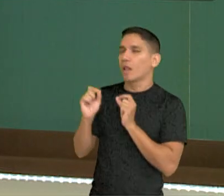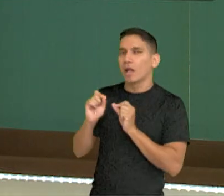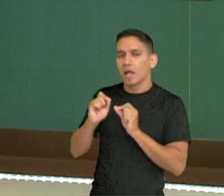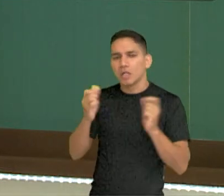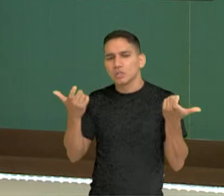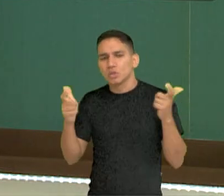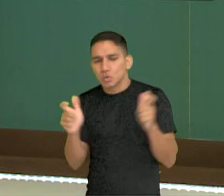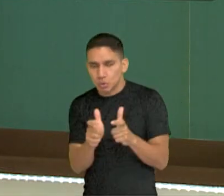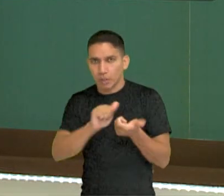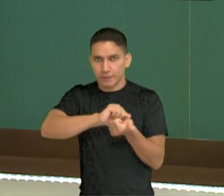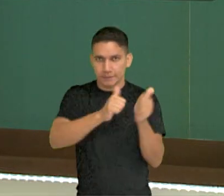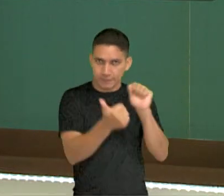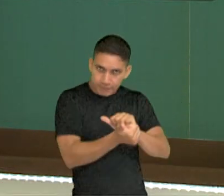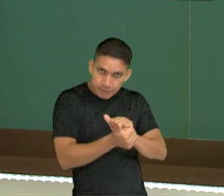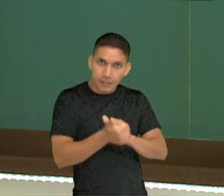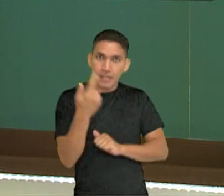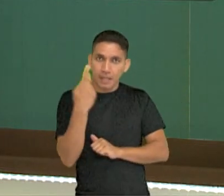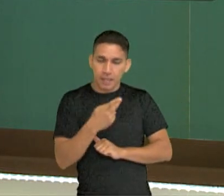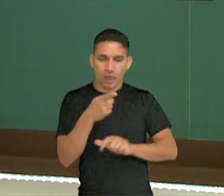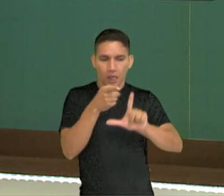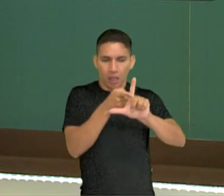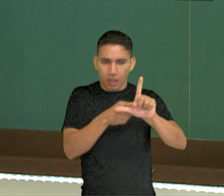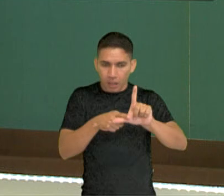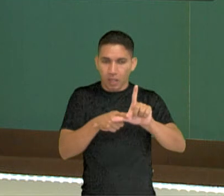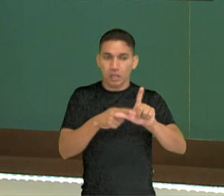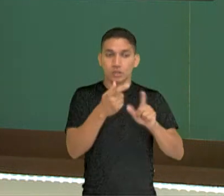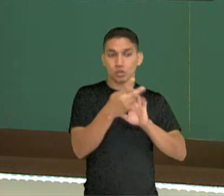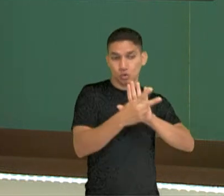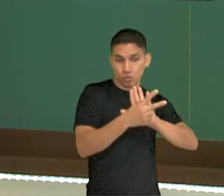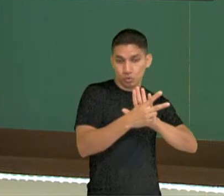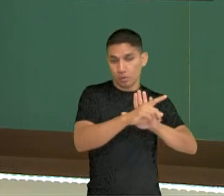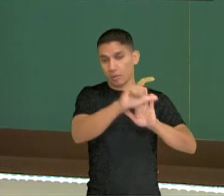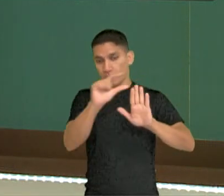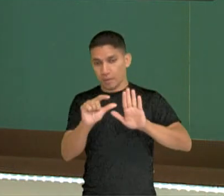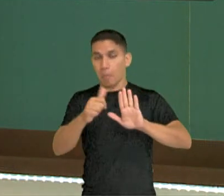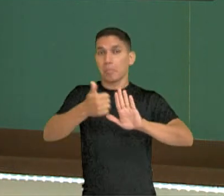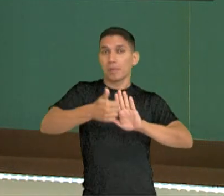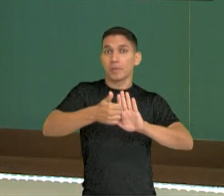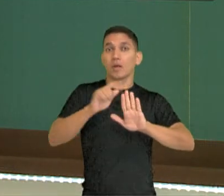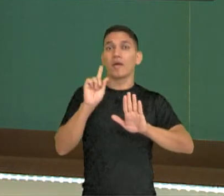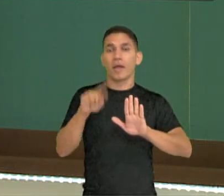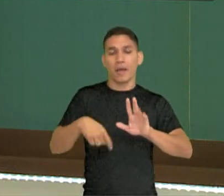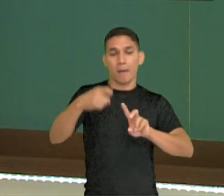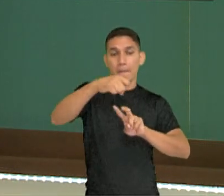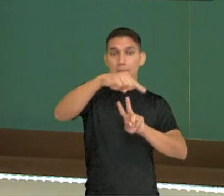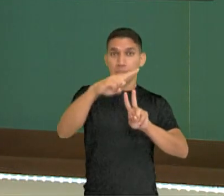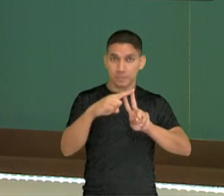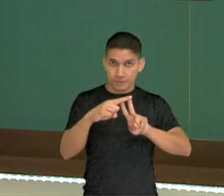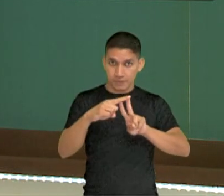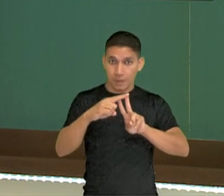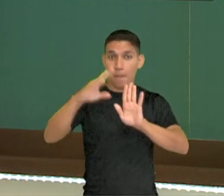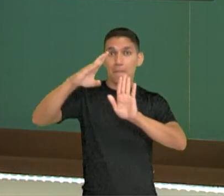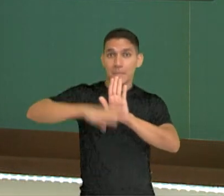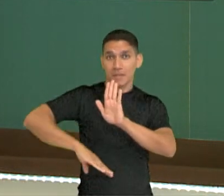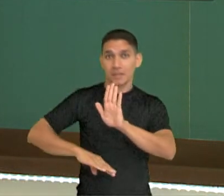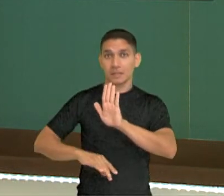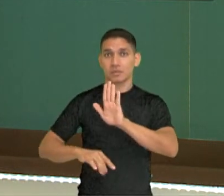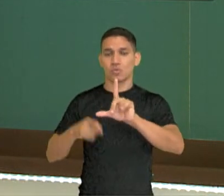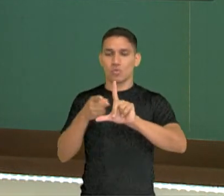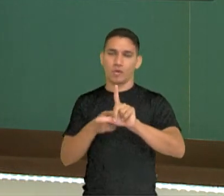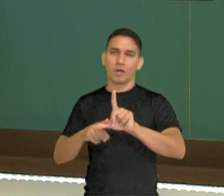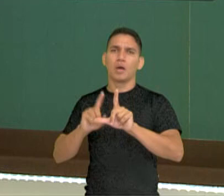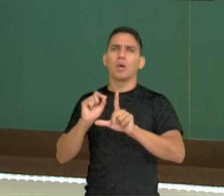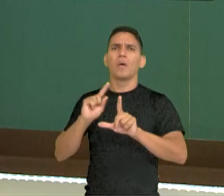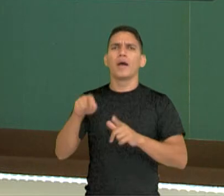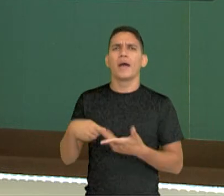de redução do ângulo do segundo para o primeiro quadrante é π menos o ângulo. Então, π menos o